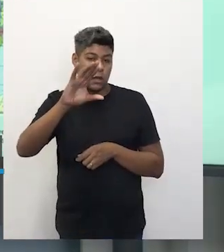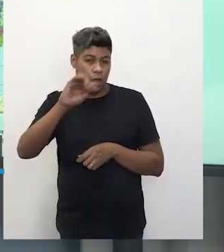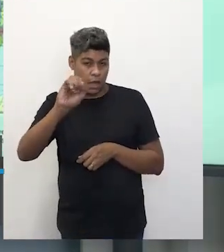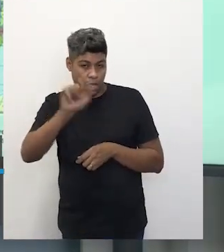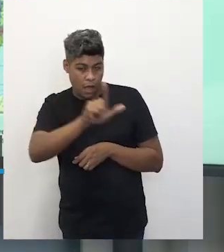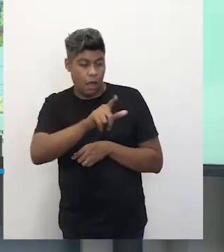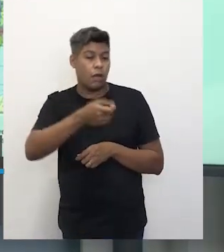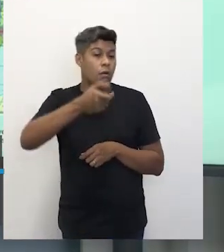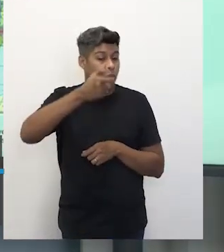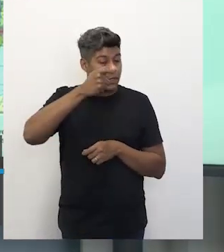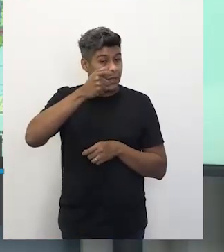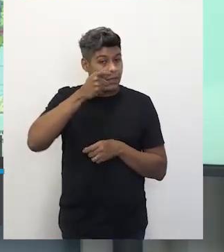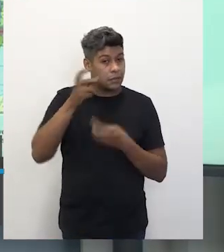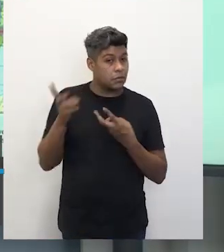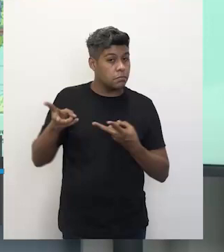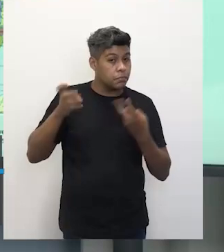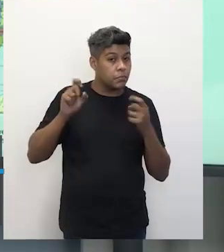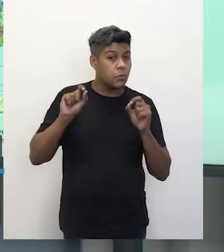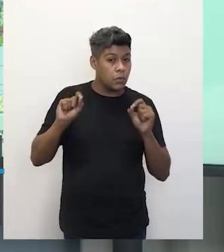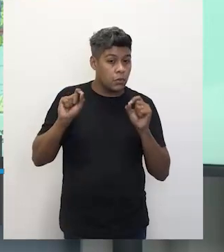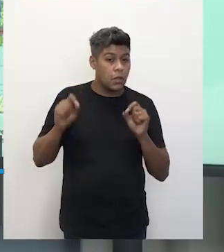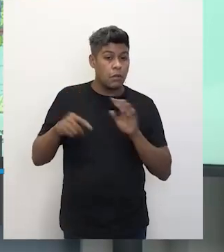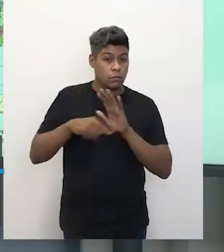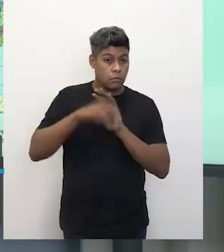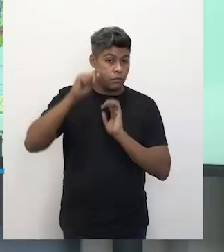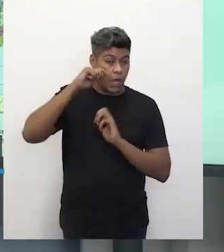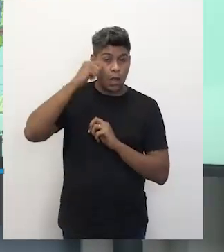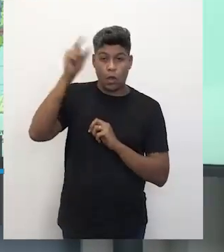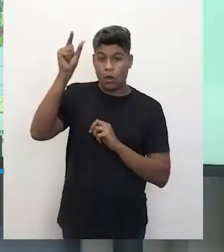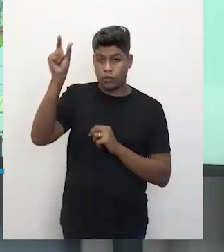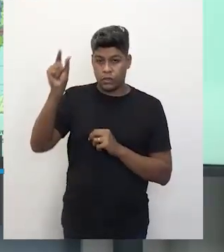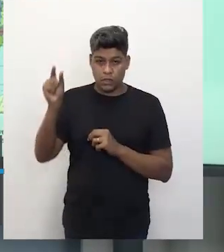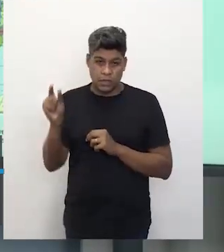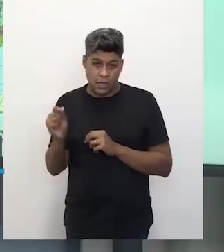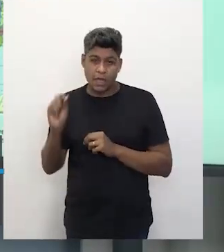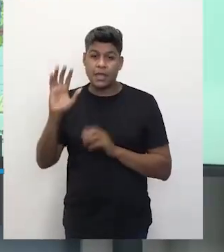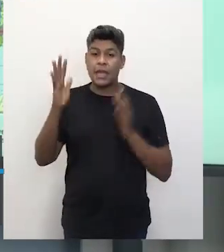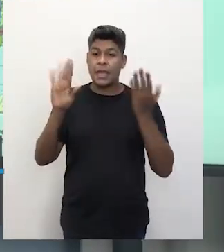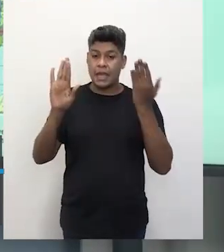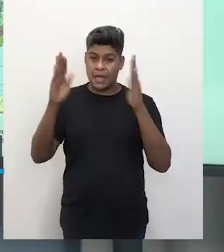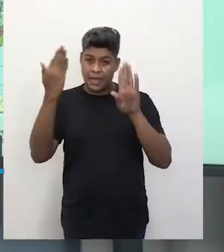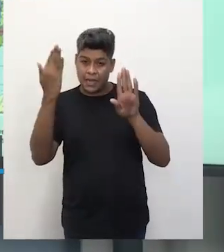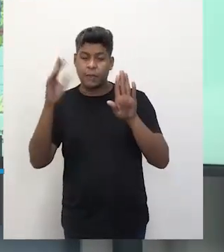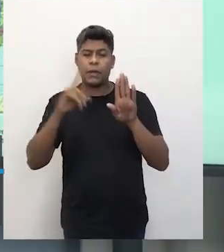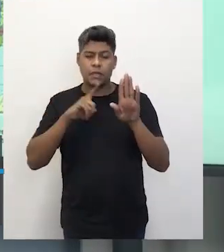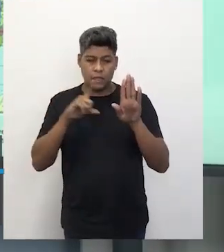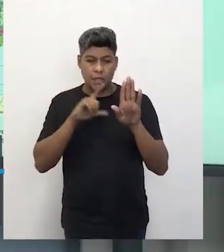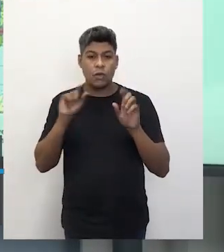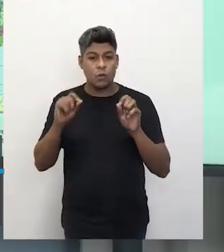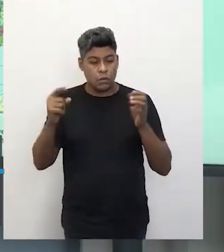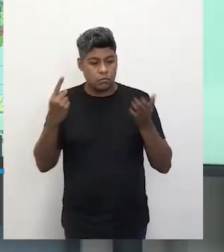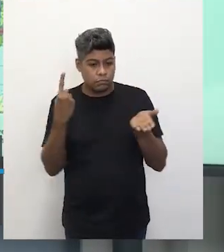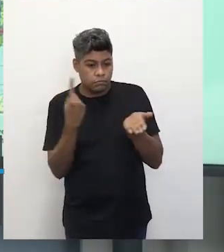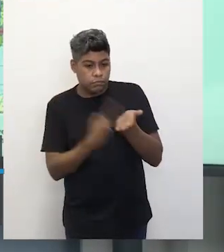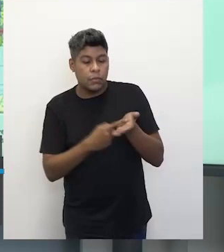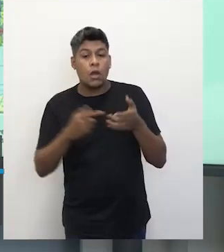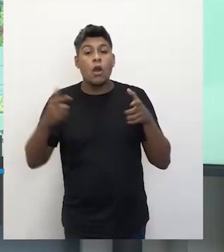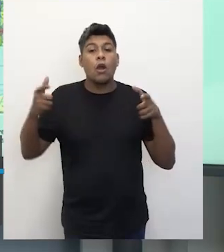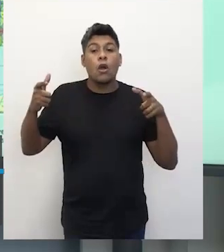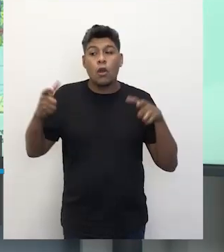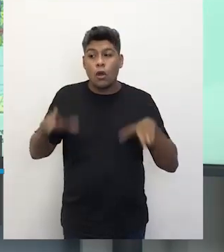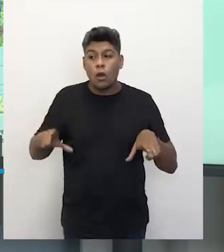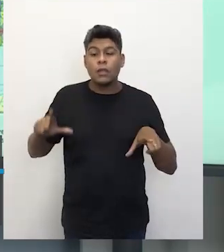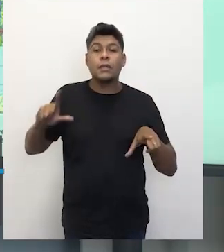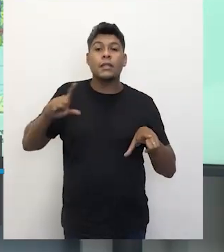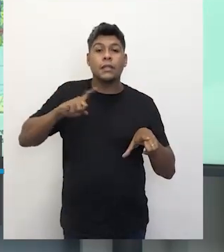estudo essa relação aí do continente com o clima a vegetação tem muita ver né com essa localização